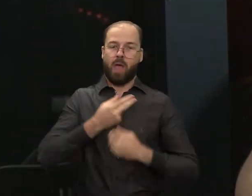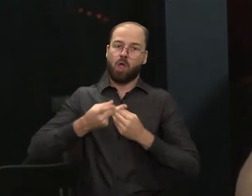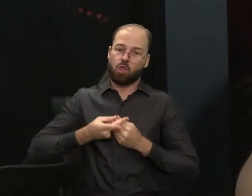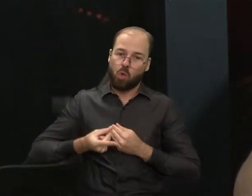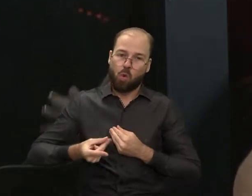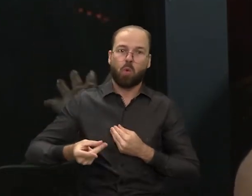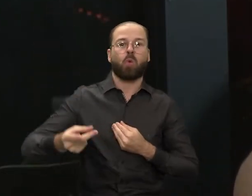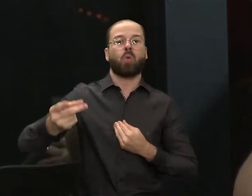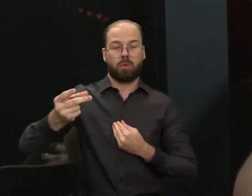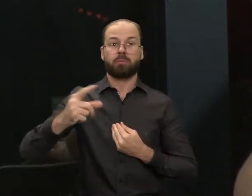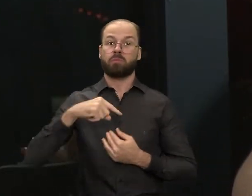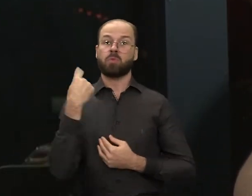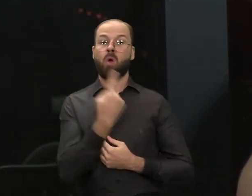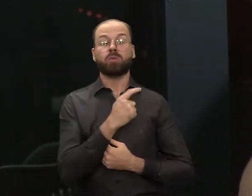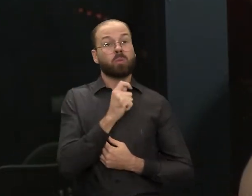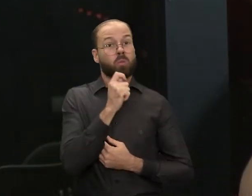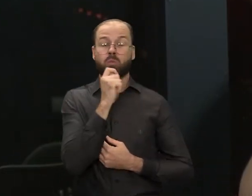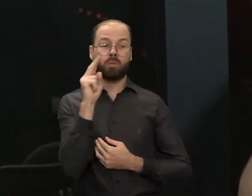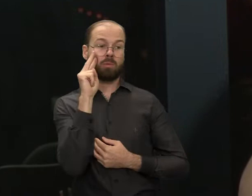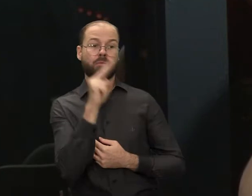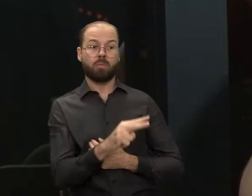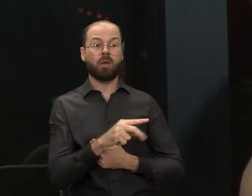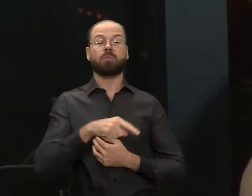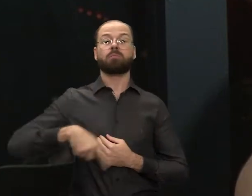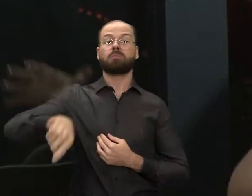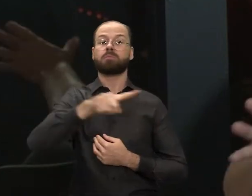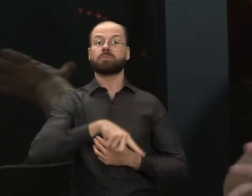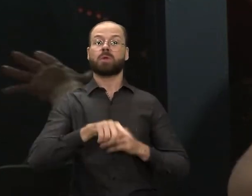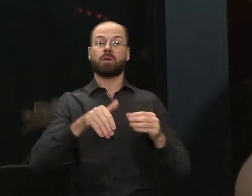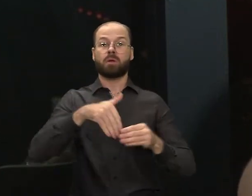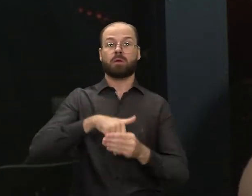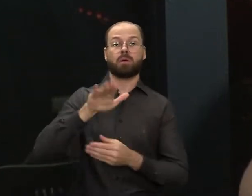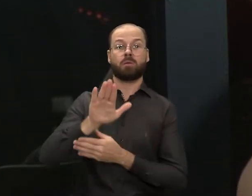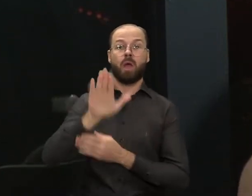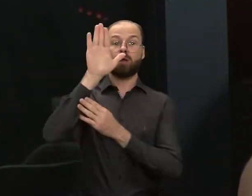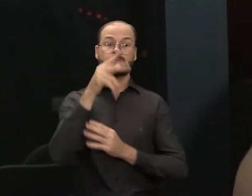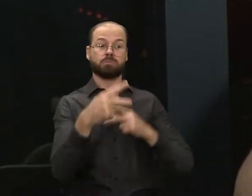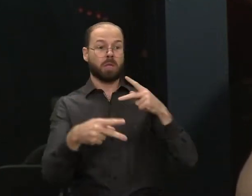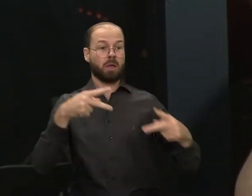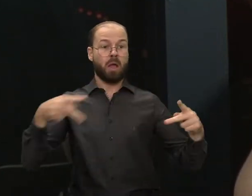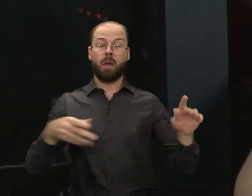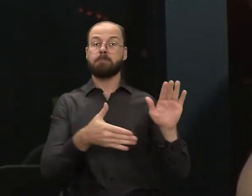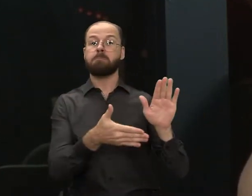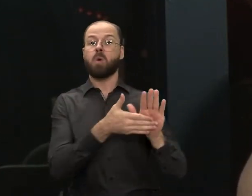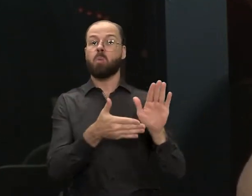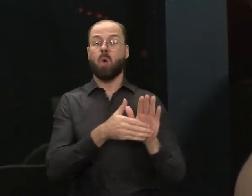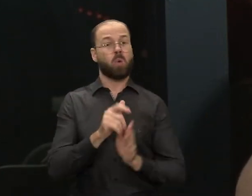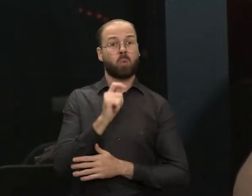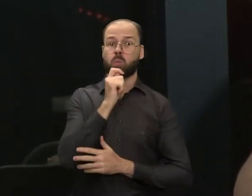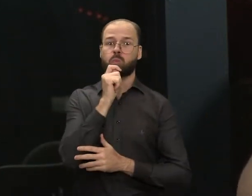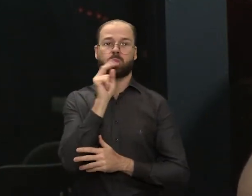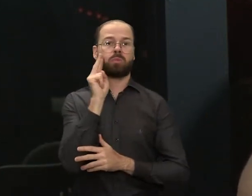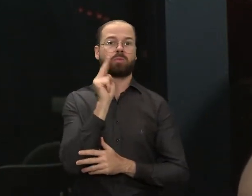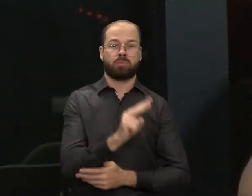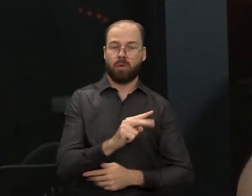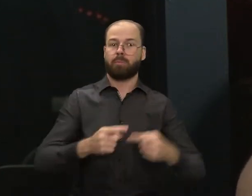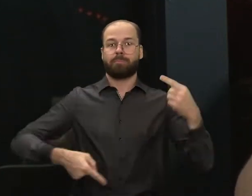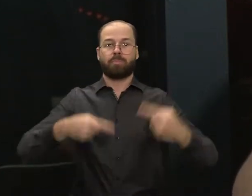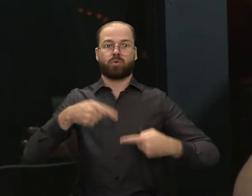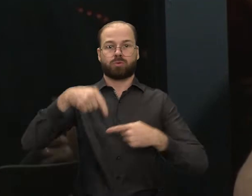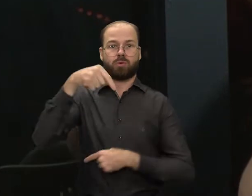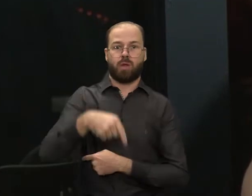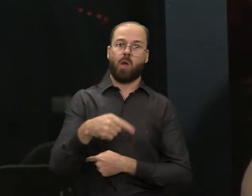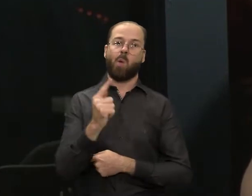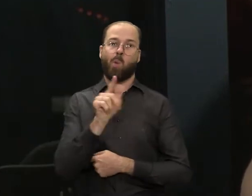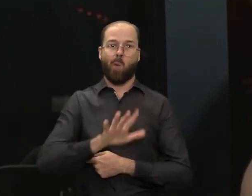muitos anos, e a gente não tem visto isso nas propostas e na política que é feita atualmente no